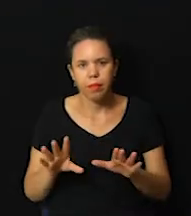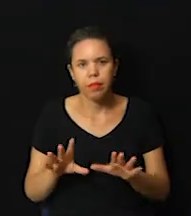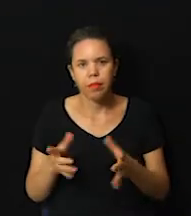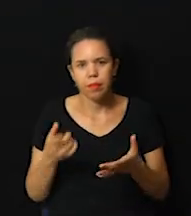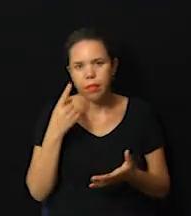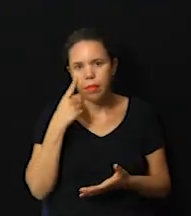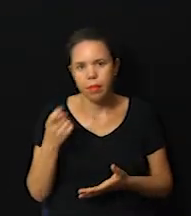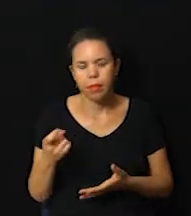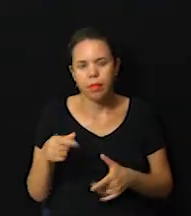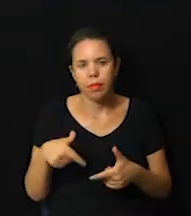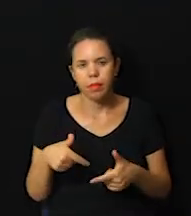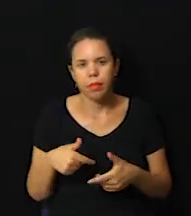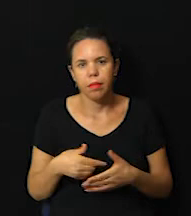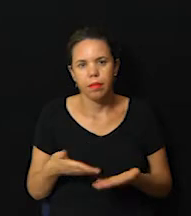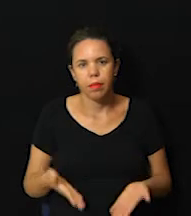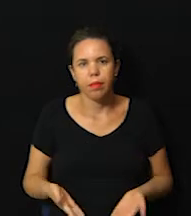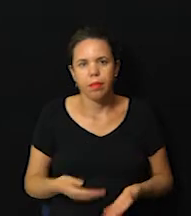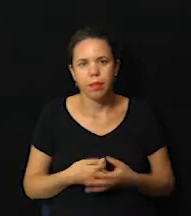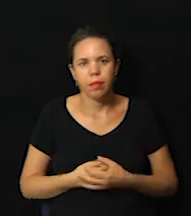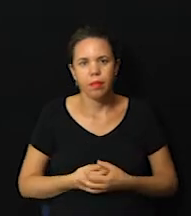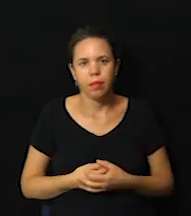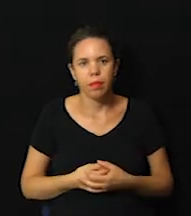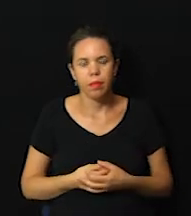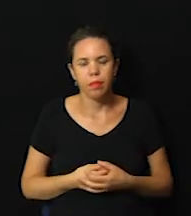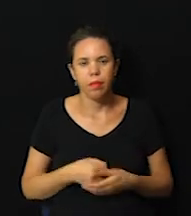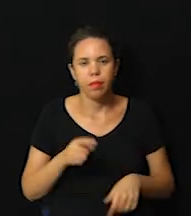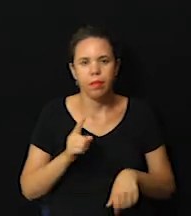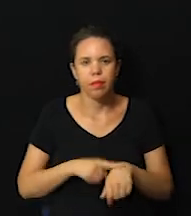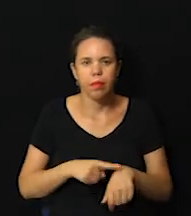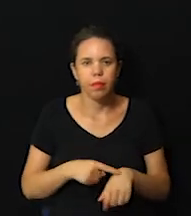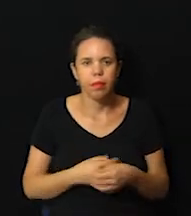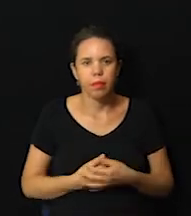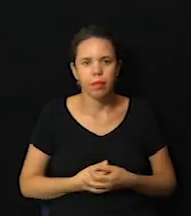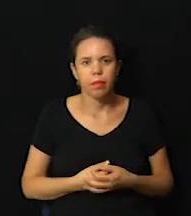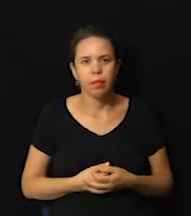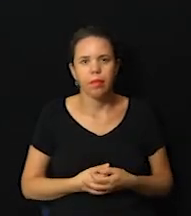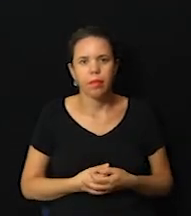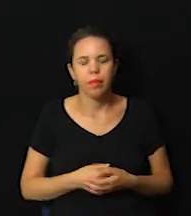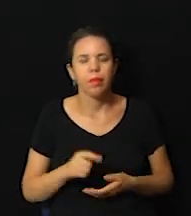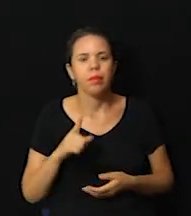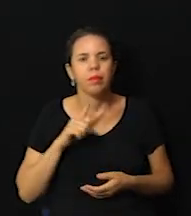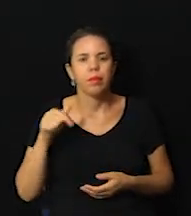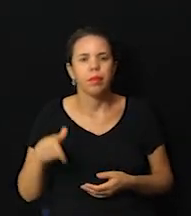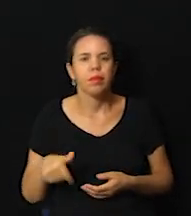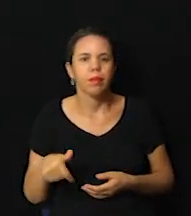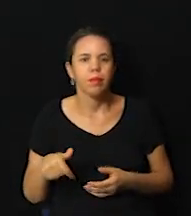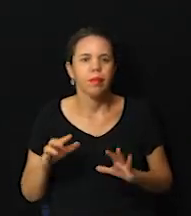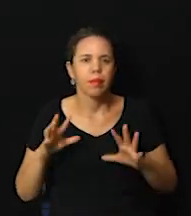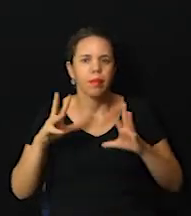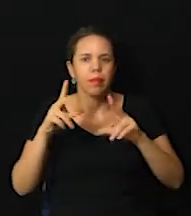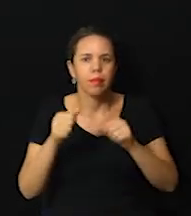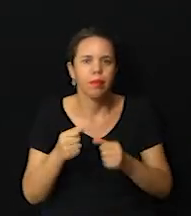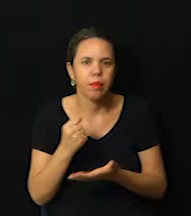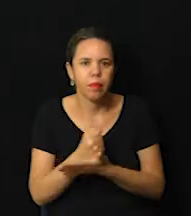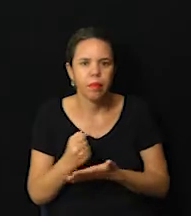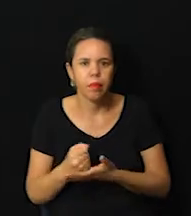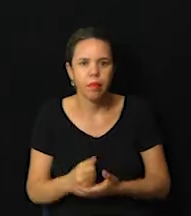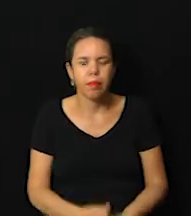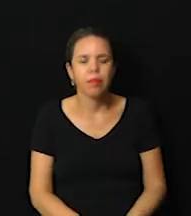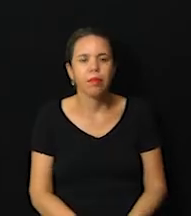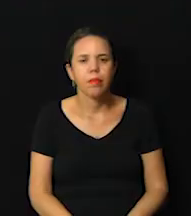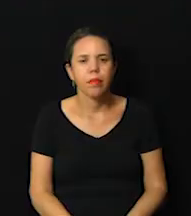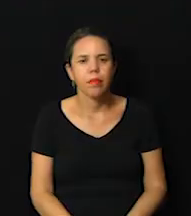quem se interessa em trabalhar diretamente com eles. Mas neste momento a gente não, o que tem aqui realmente são todos contratados